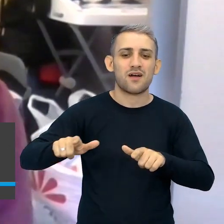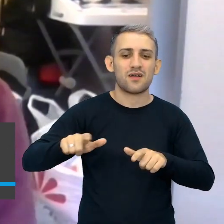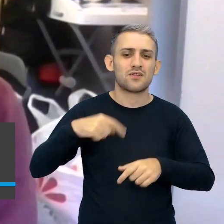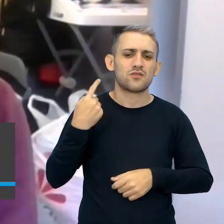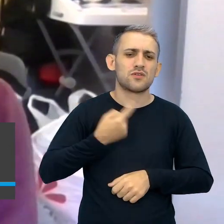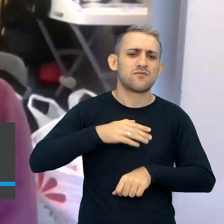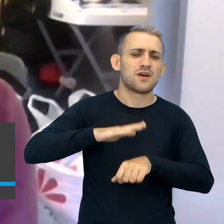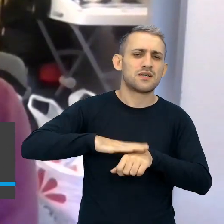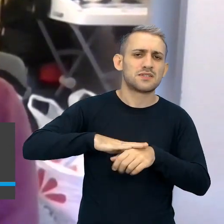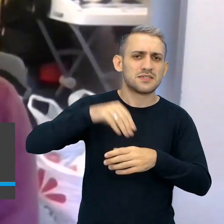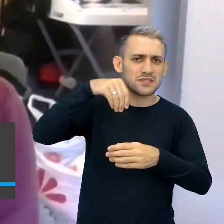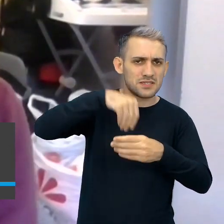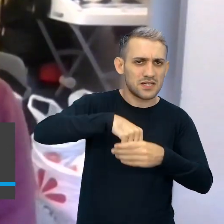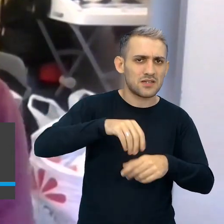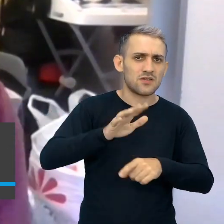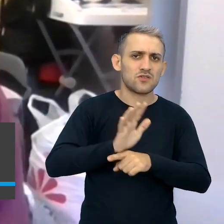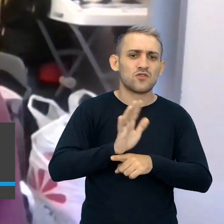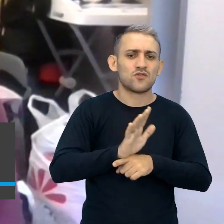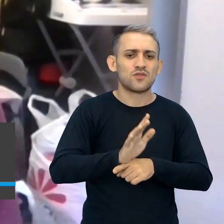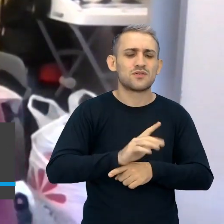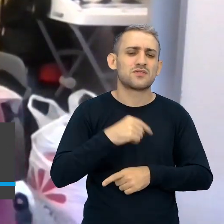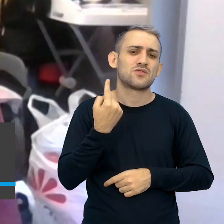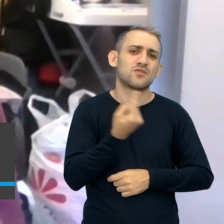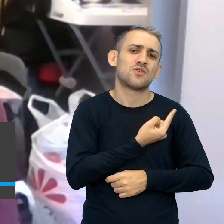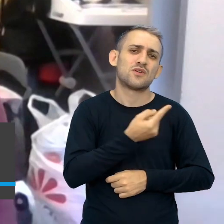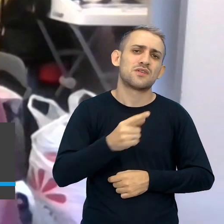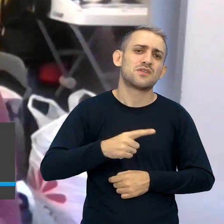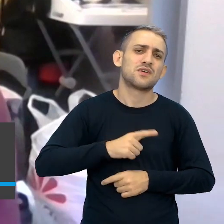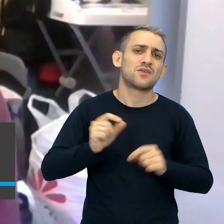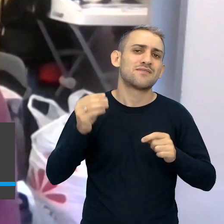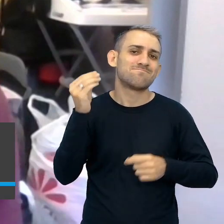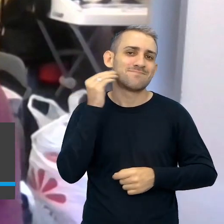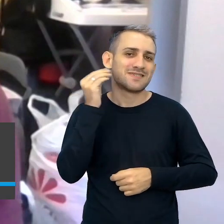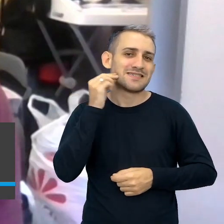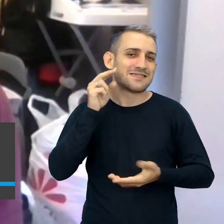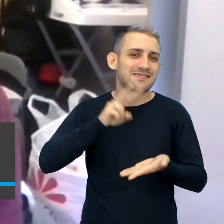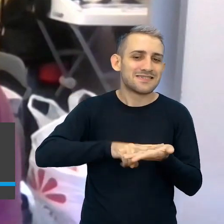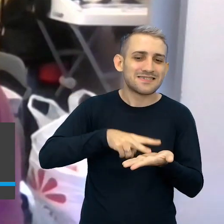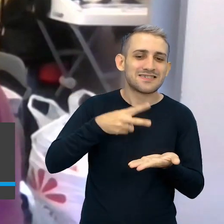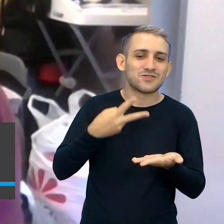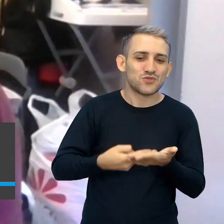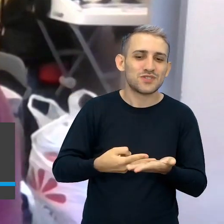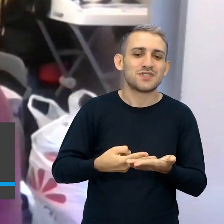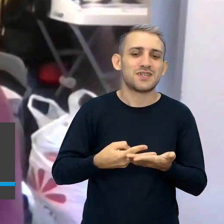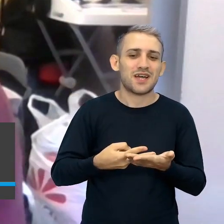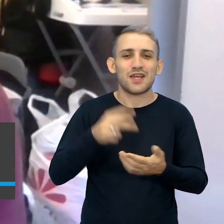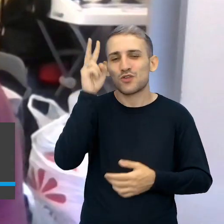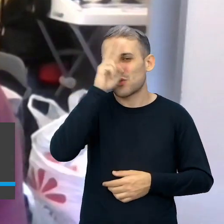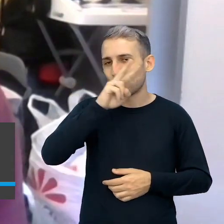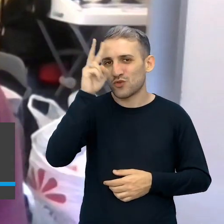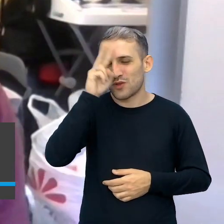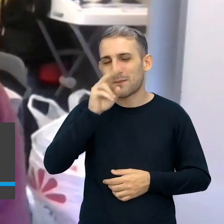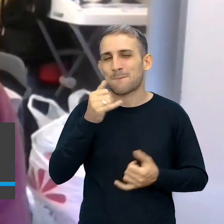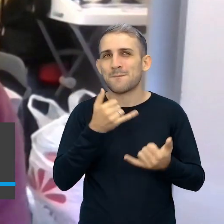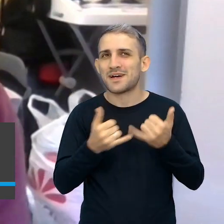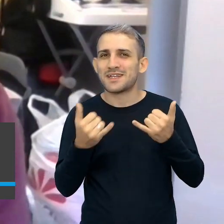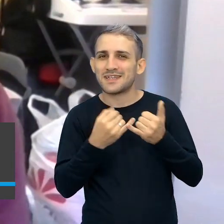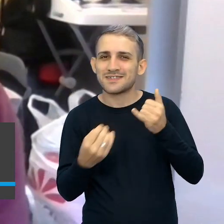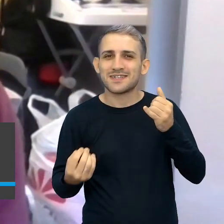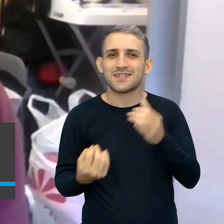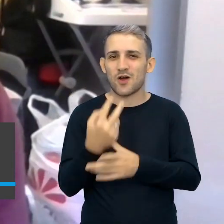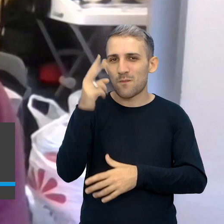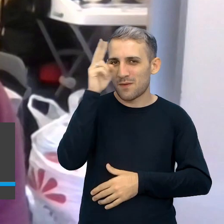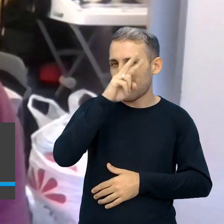vai fazer isso num filme, a gente acaba tendo que tentar traduzir um pouco dessa lógica também. Criar E uma aí você história, vai para.